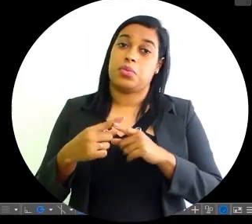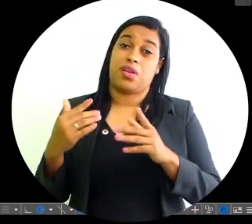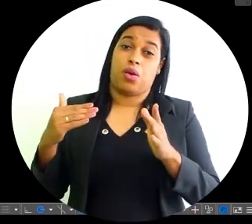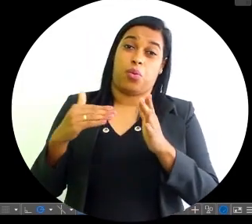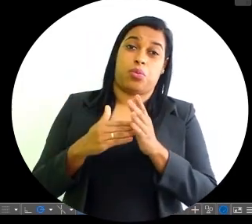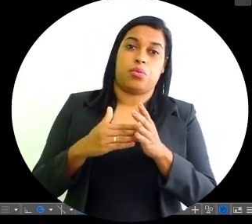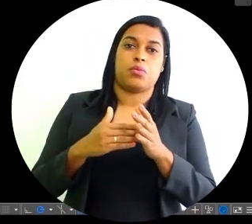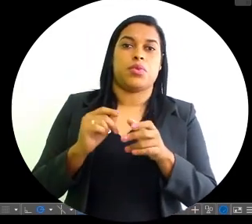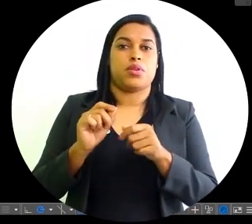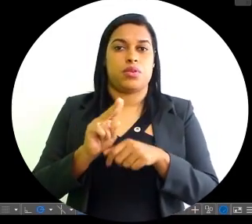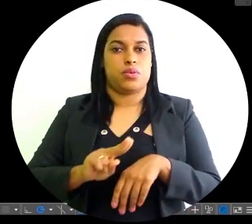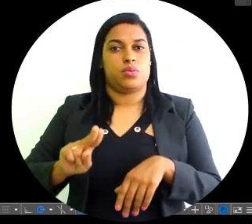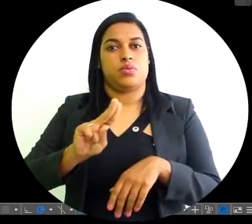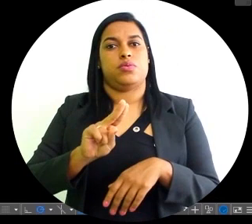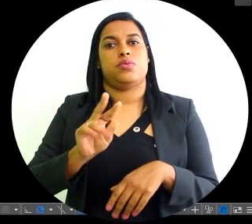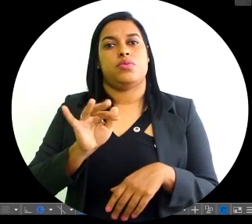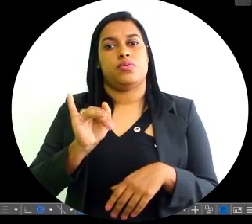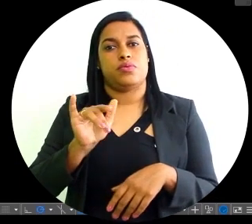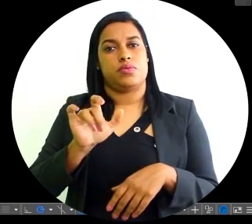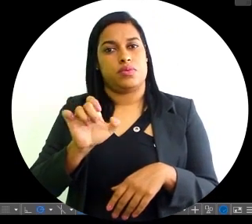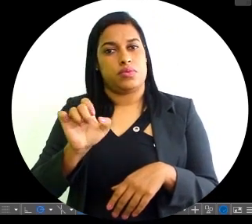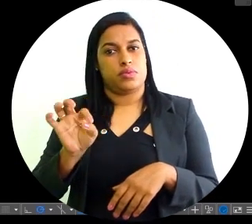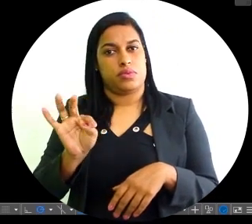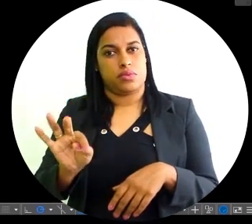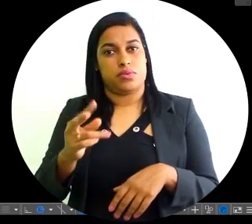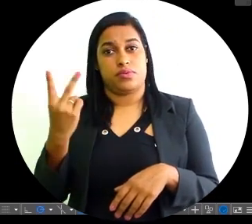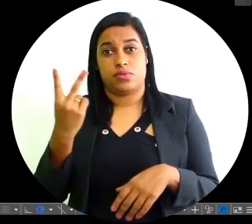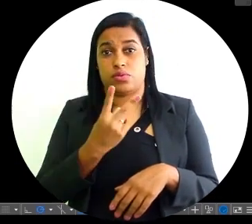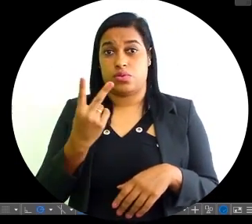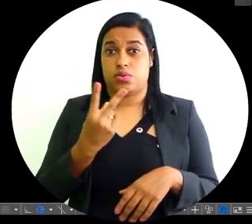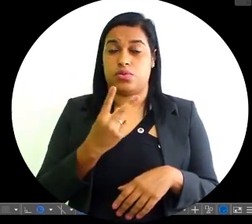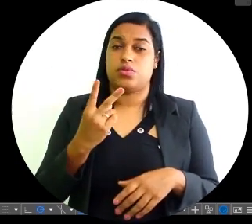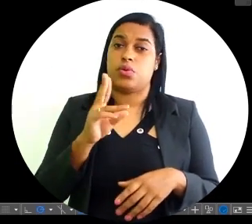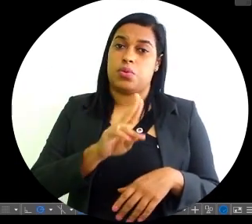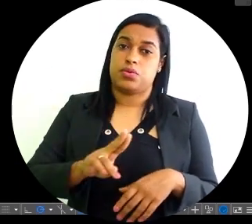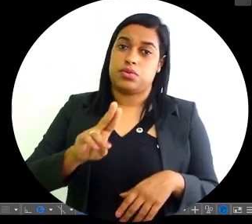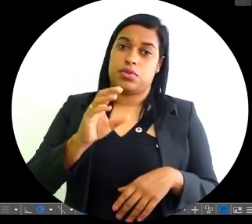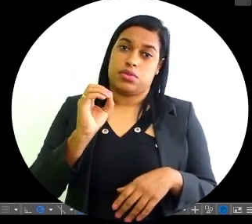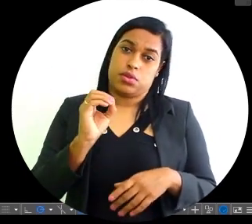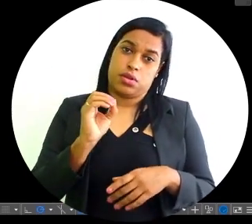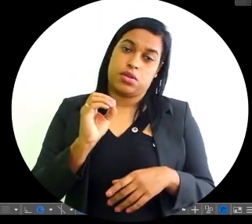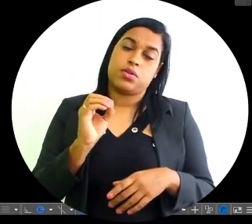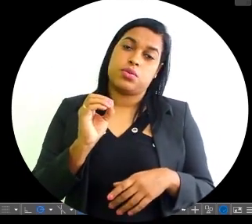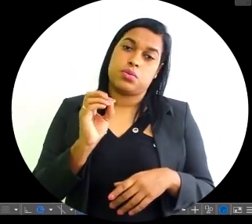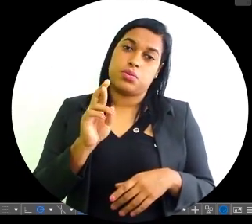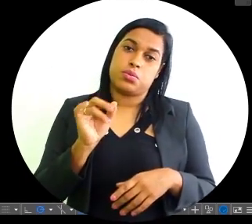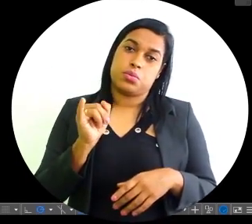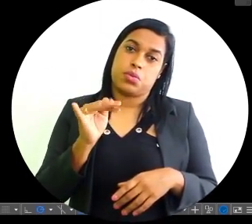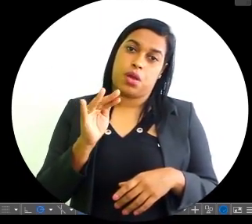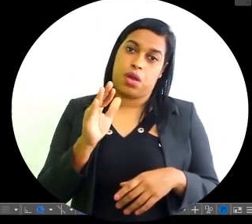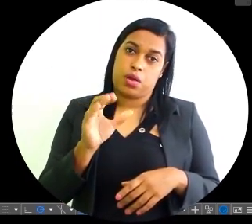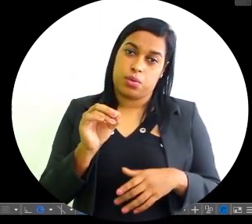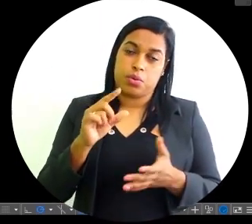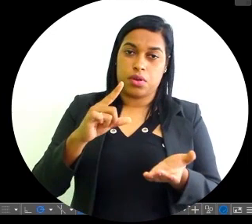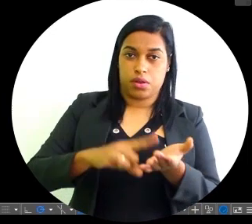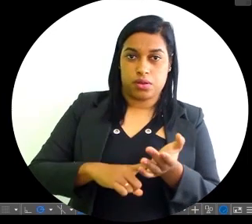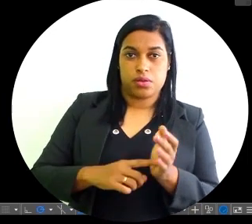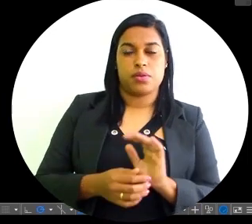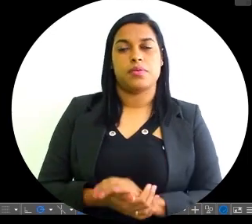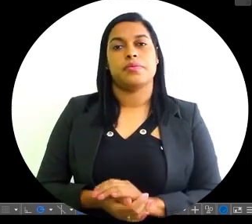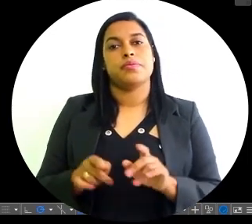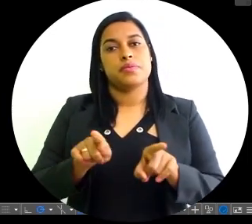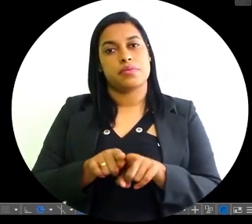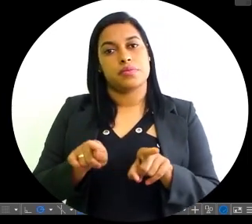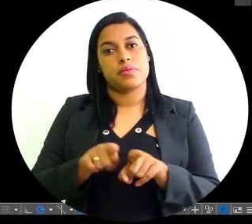utilizei o fillet foi com 2. Então, nesse caso, eu quero utilizar 0, o raio, Enter, e aí eu vou